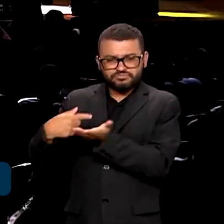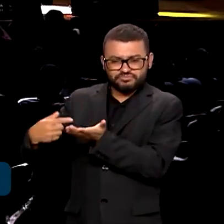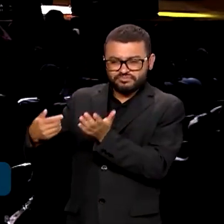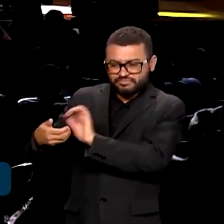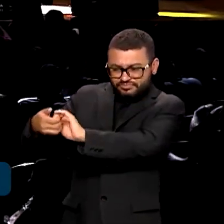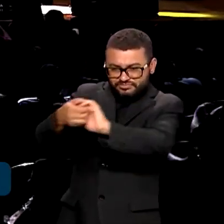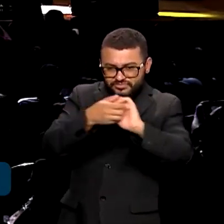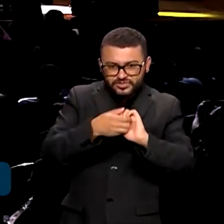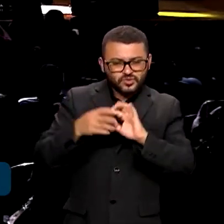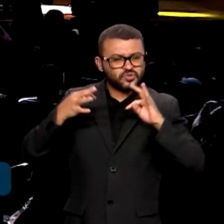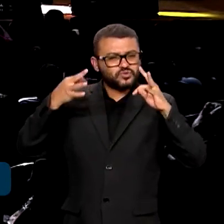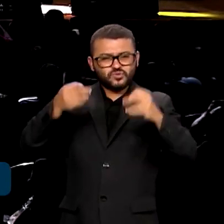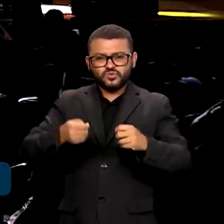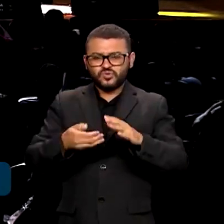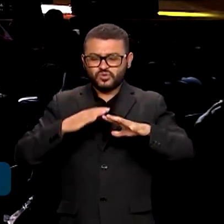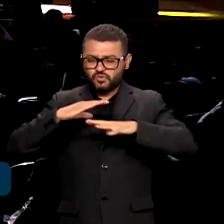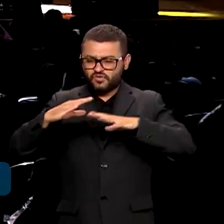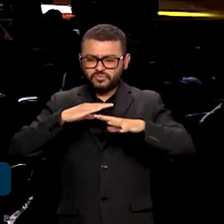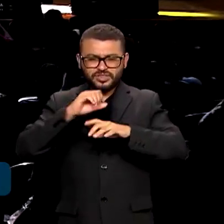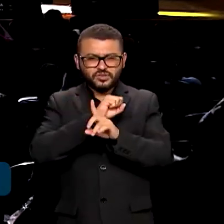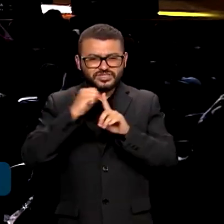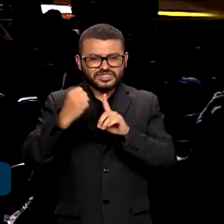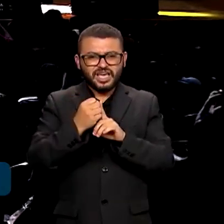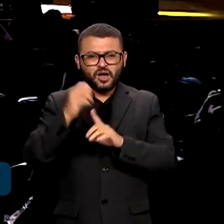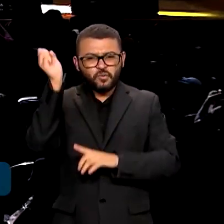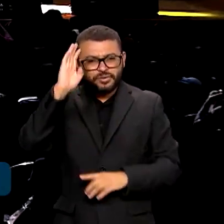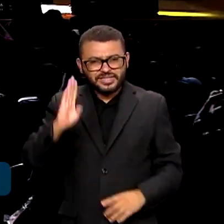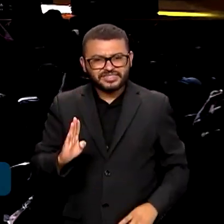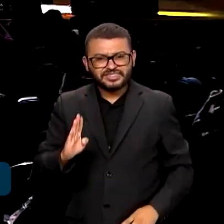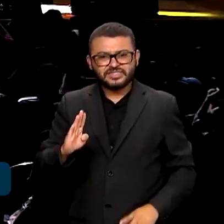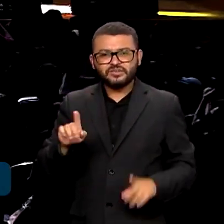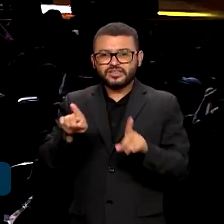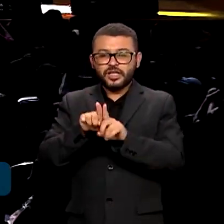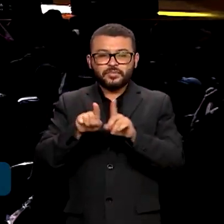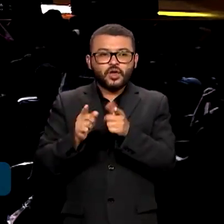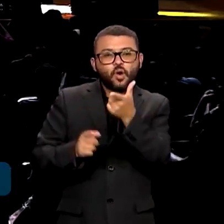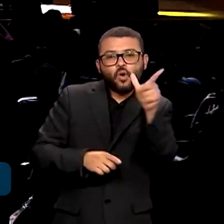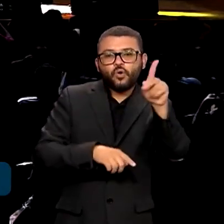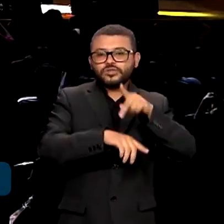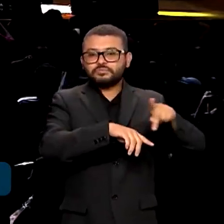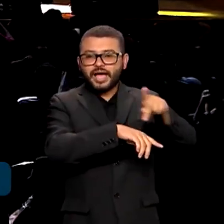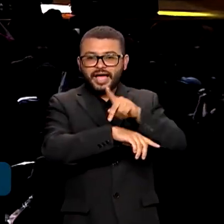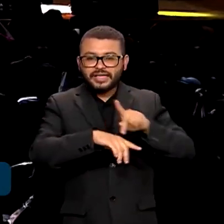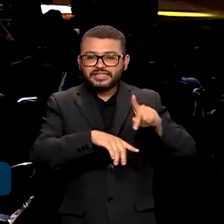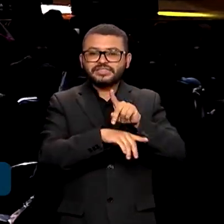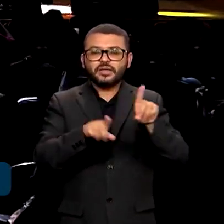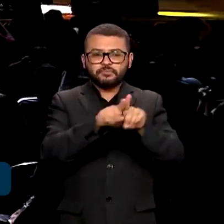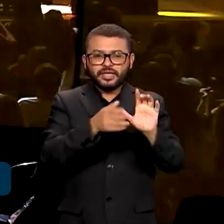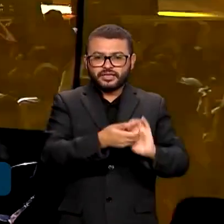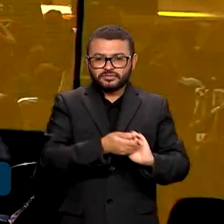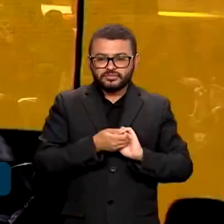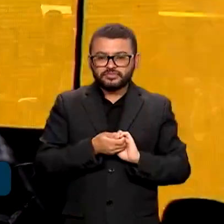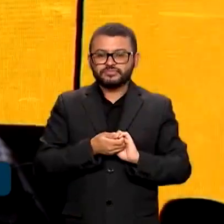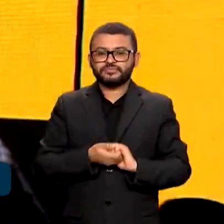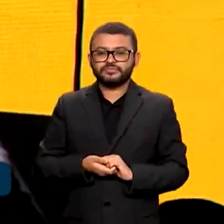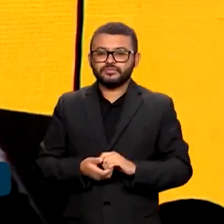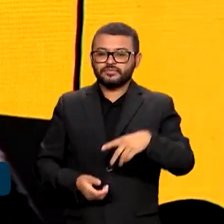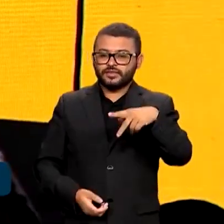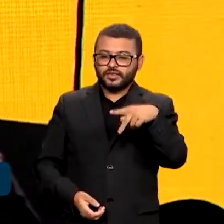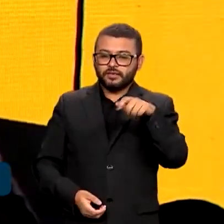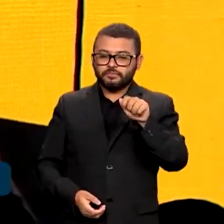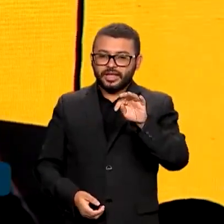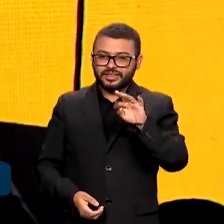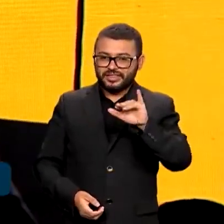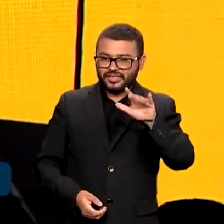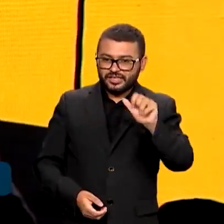os movimentos que aqui estão, do Brasil e dos outros países amazônicos. Patrícia,